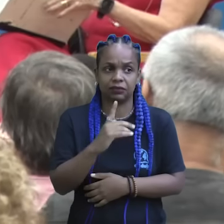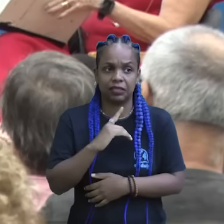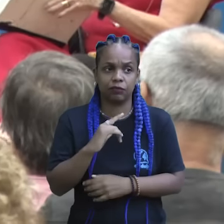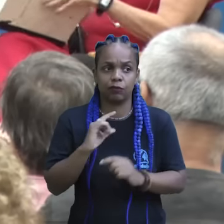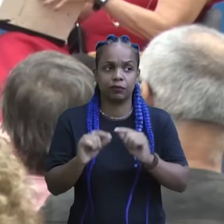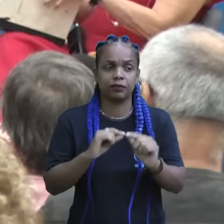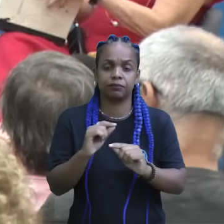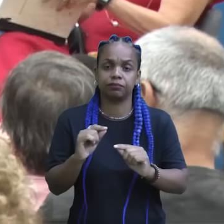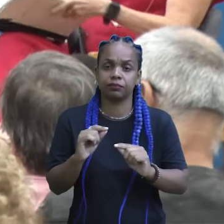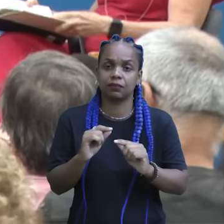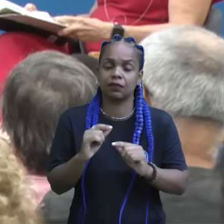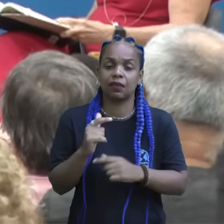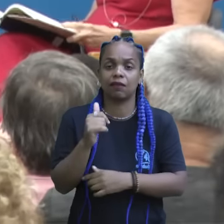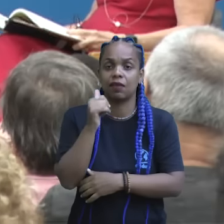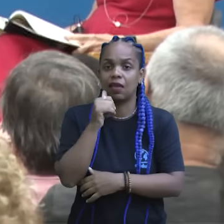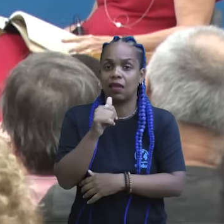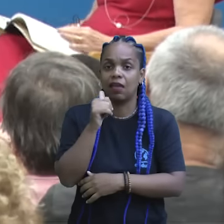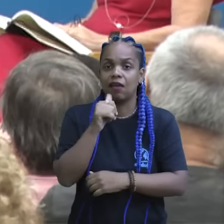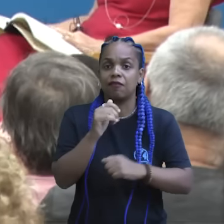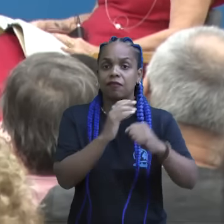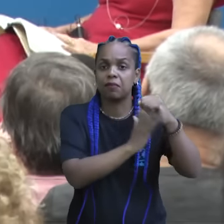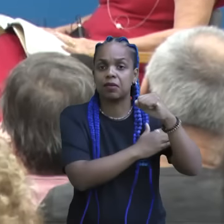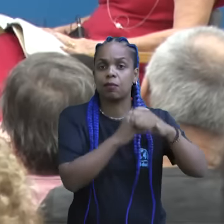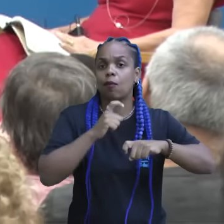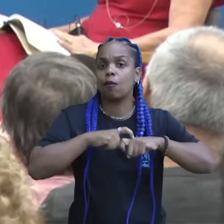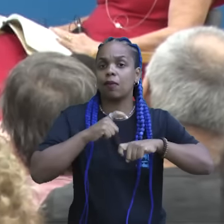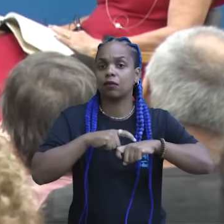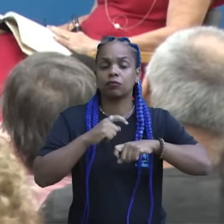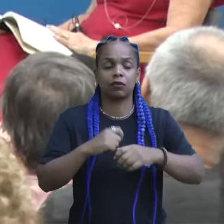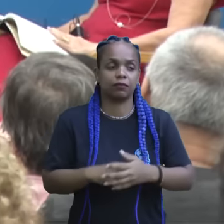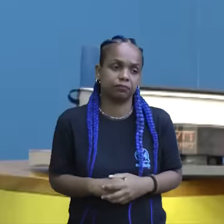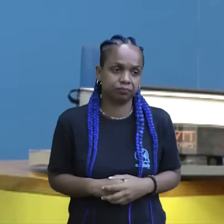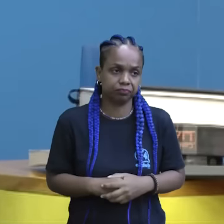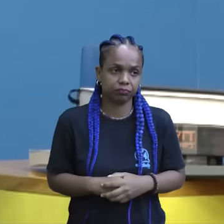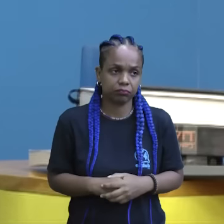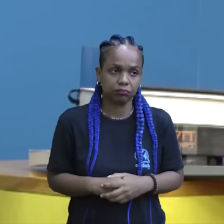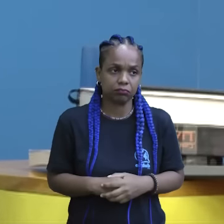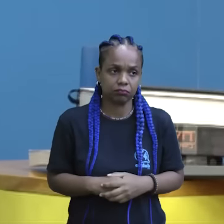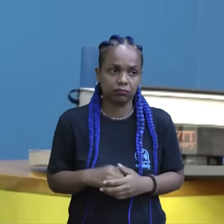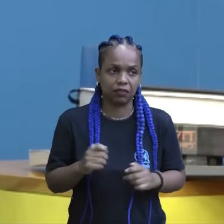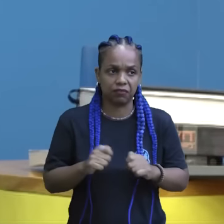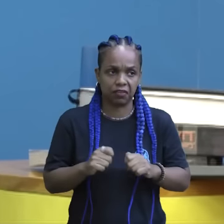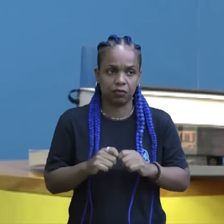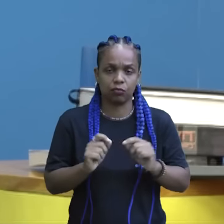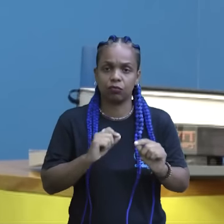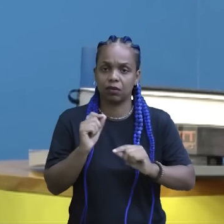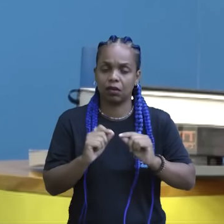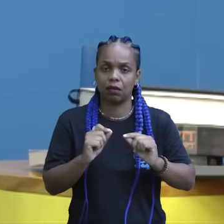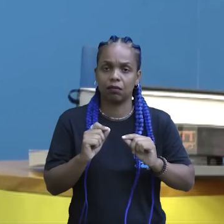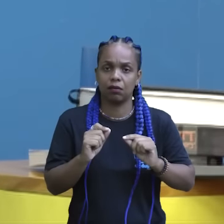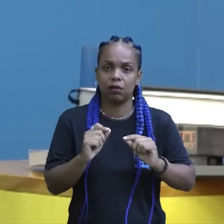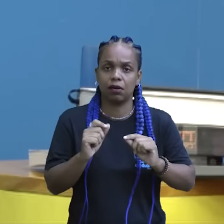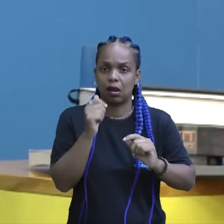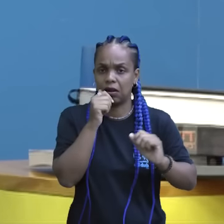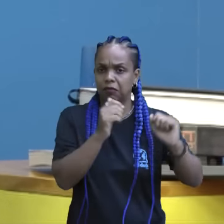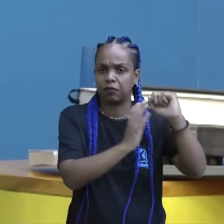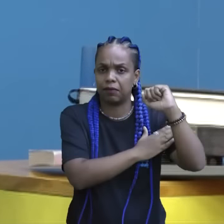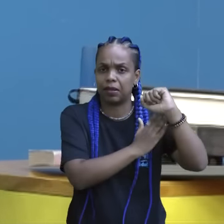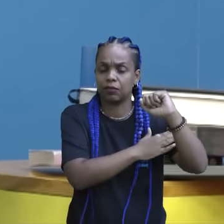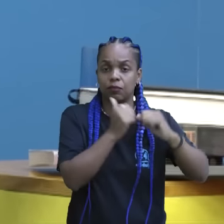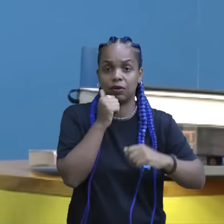feminismo de mulheres brancas e da elite. E ele dizia, esse não é o feminismo